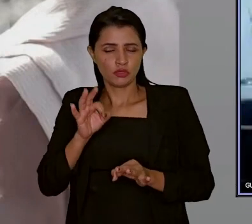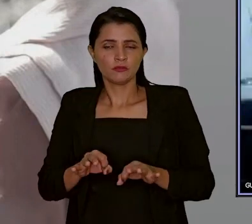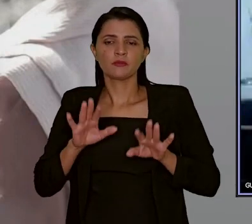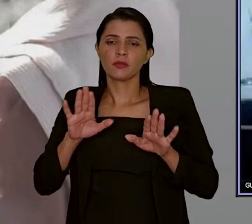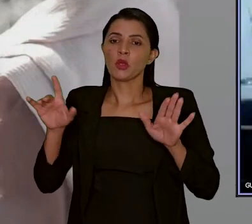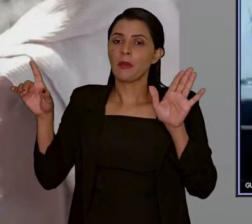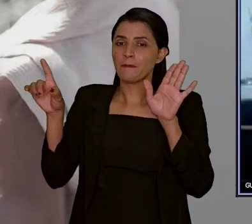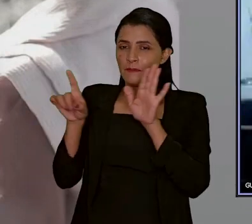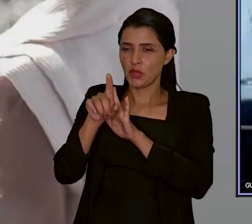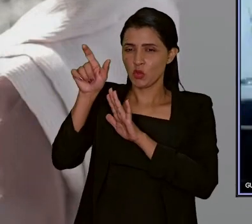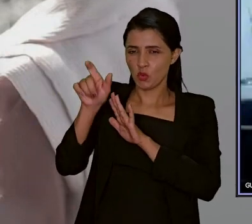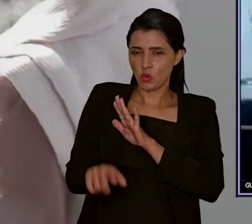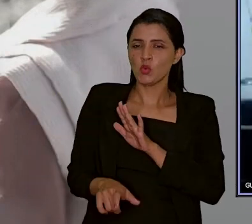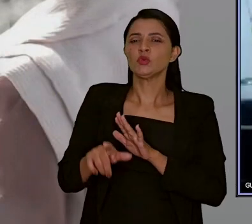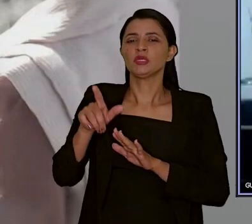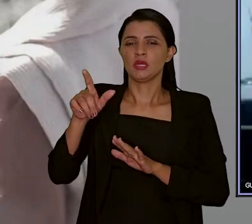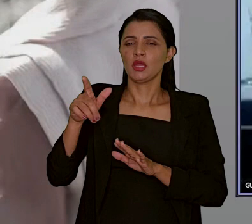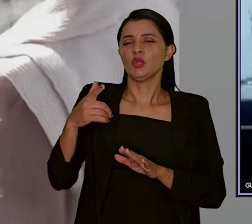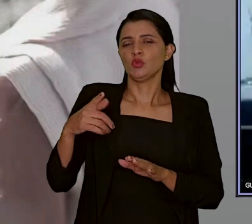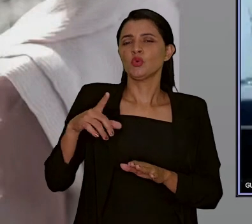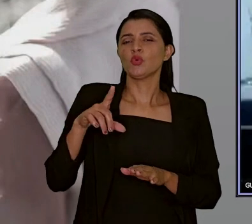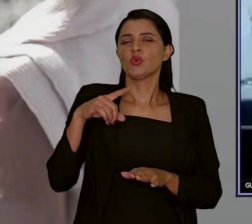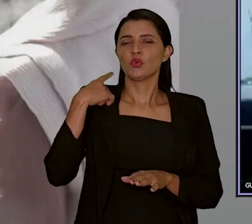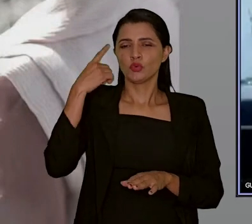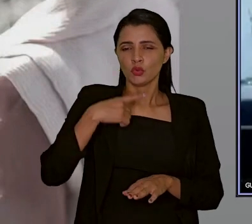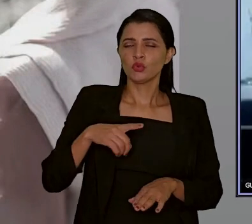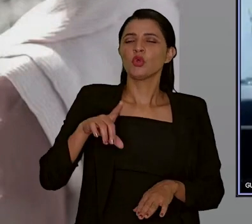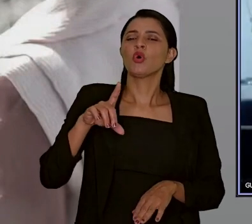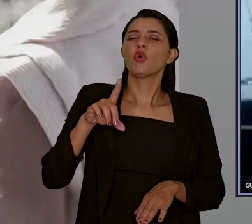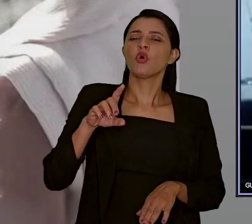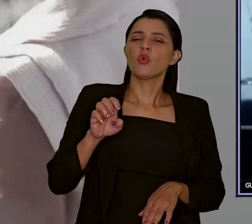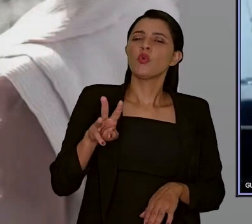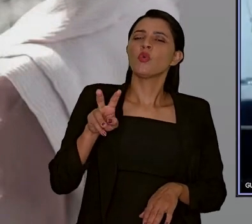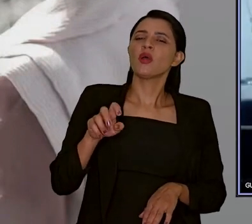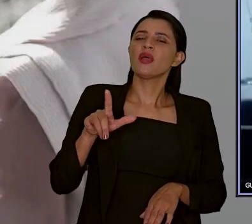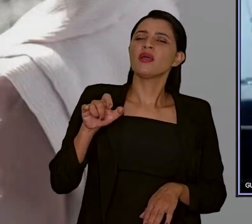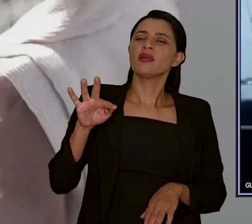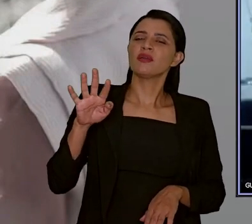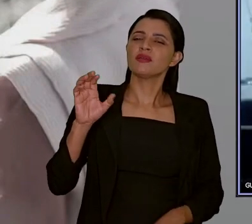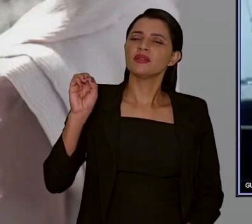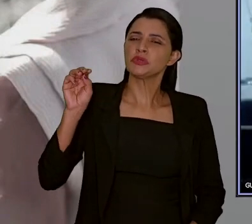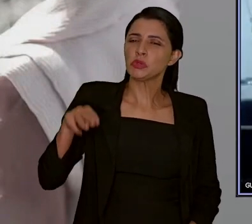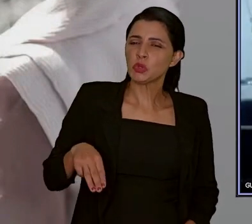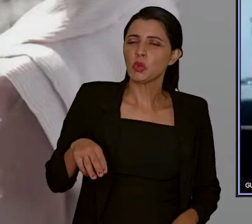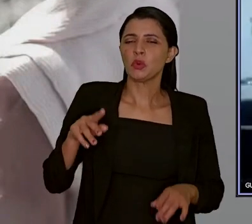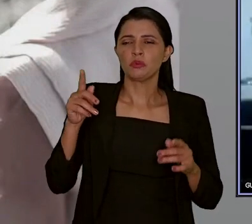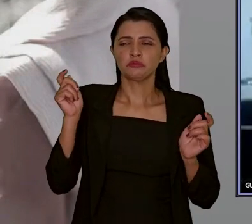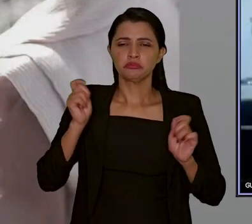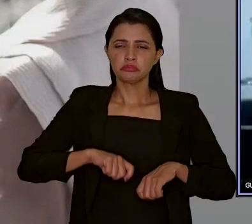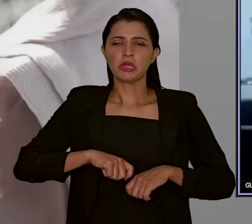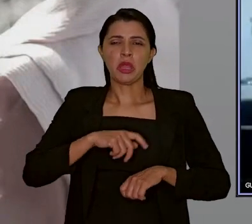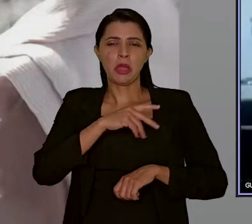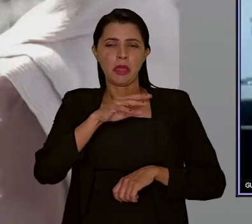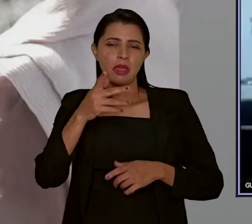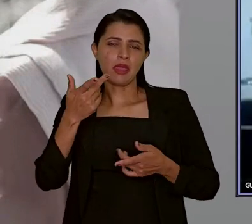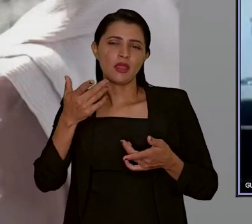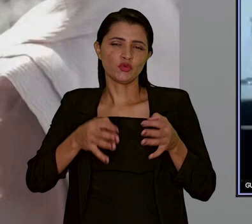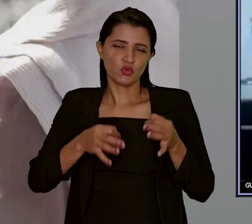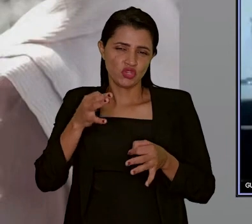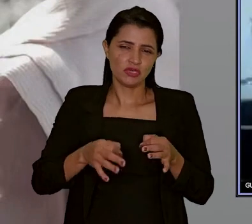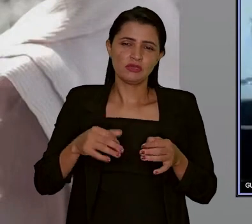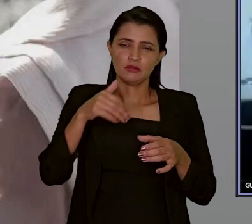Dr. Wellington a respeito da possibilidade da Justiça Federal homologar acordos, eu